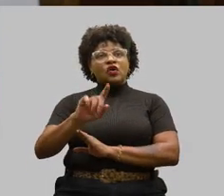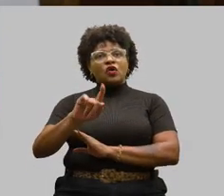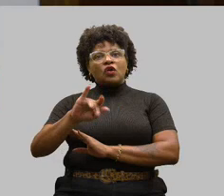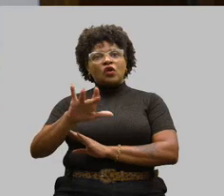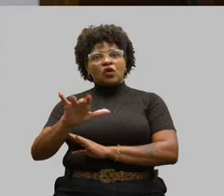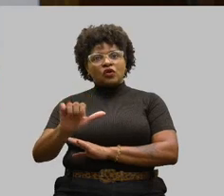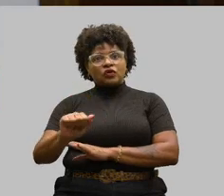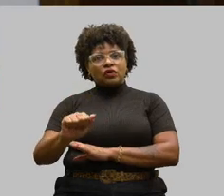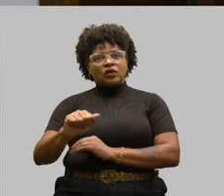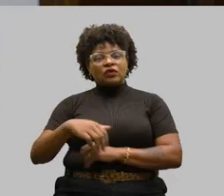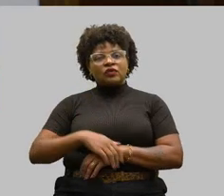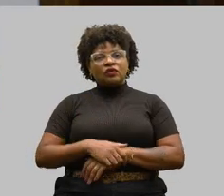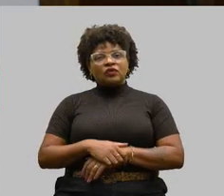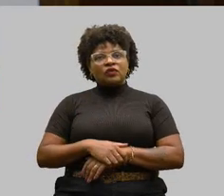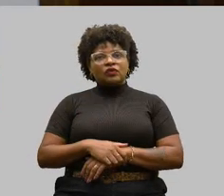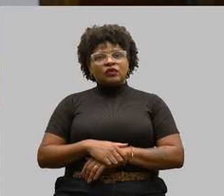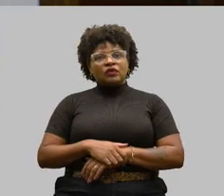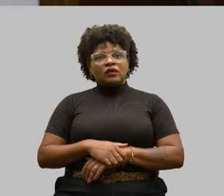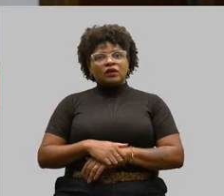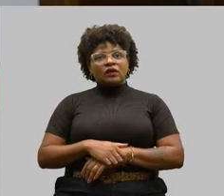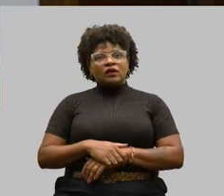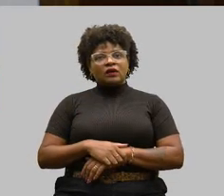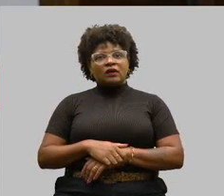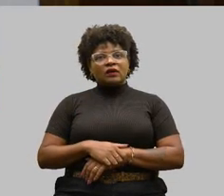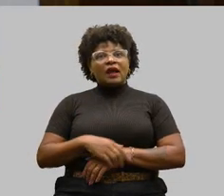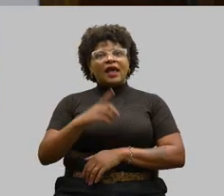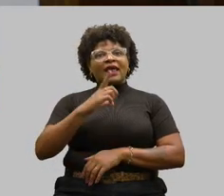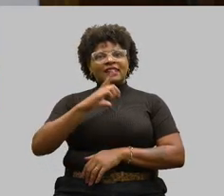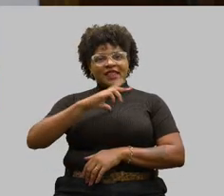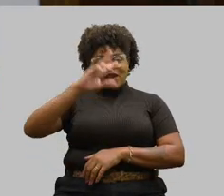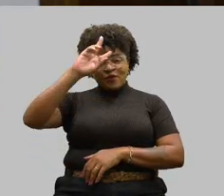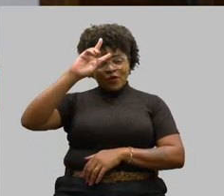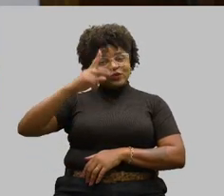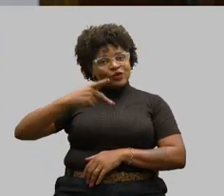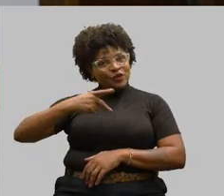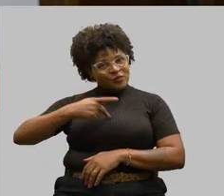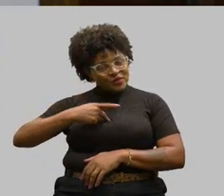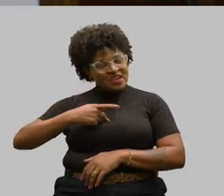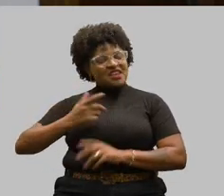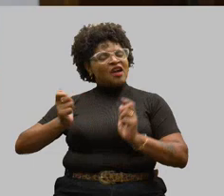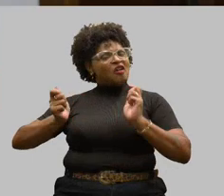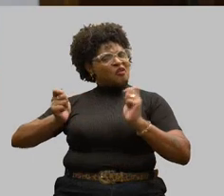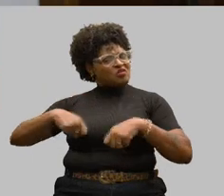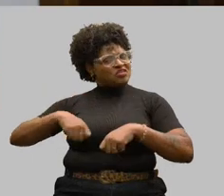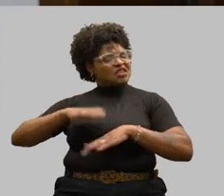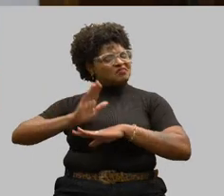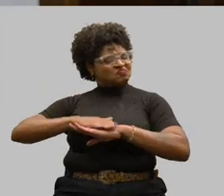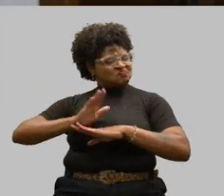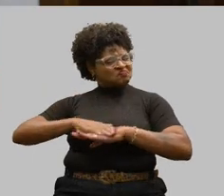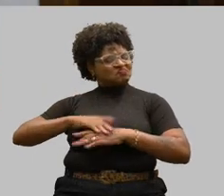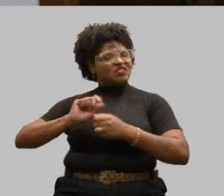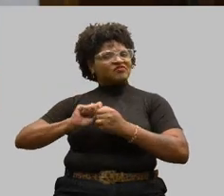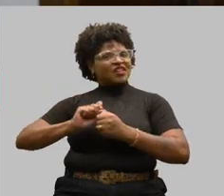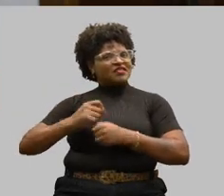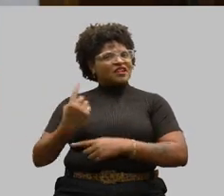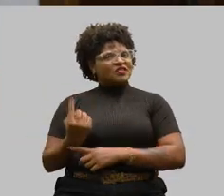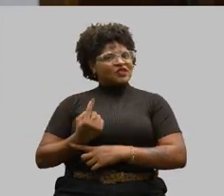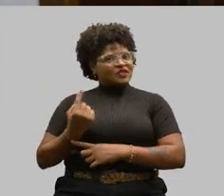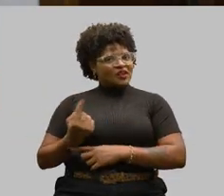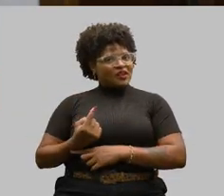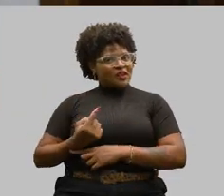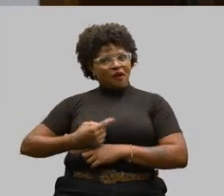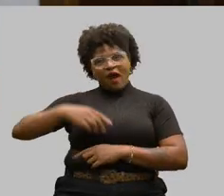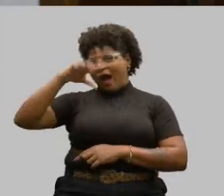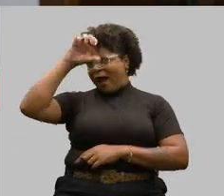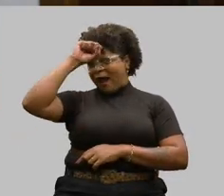agora eu tenho agora autonomia tô me virando sozinho e eu pretendo fazer